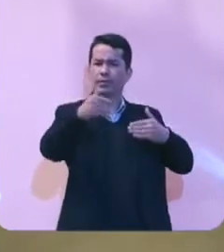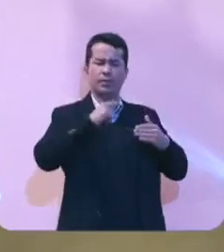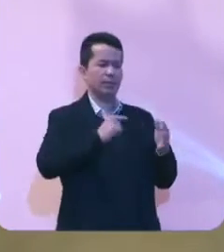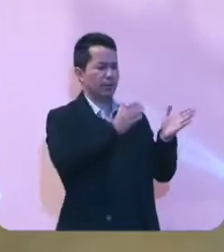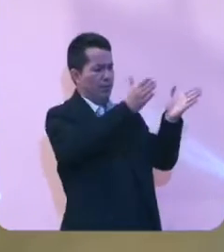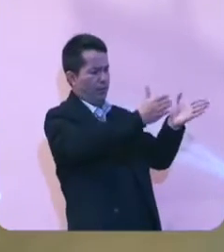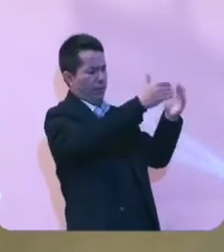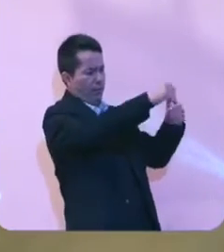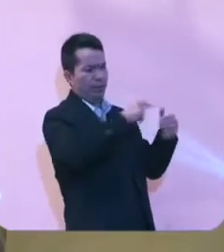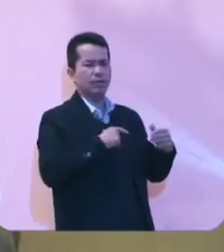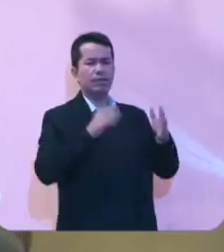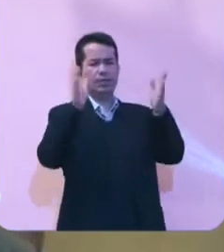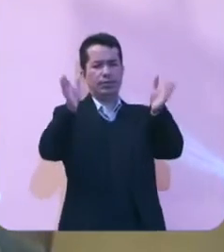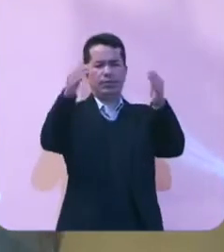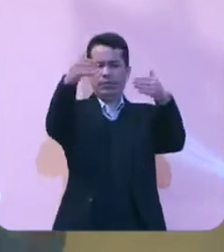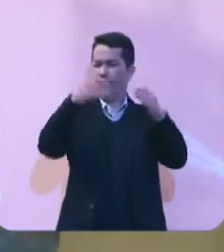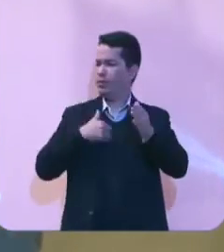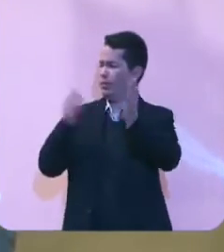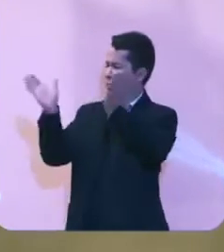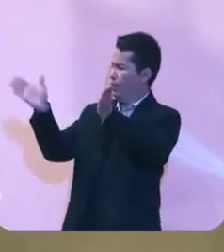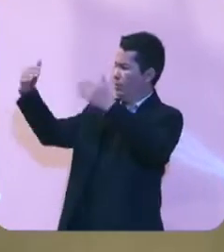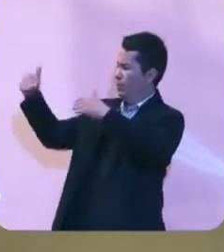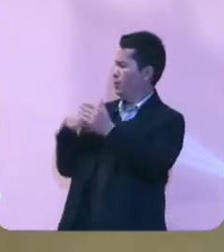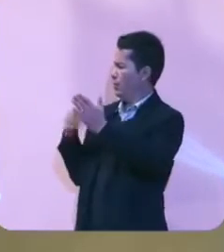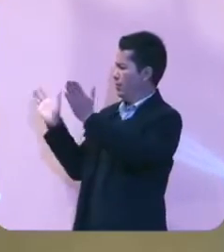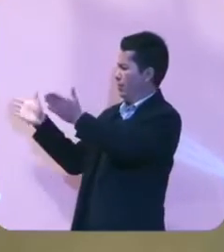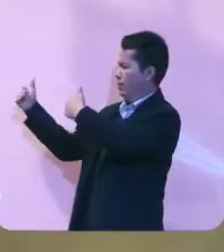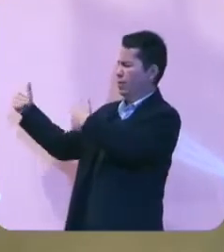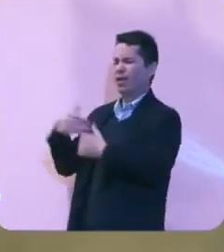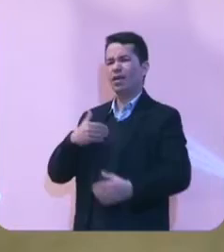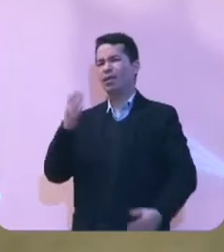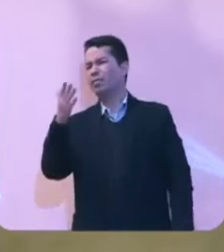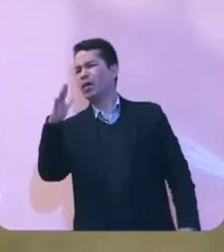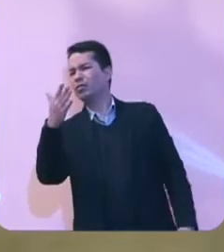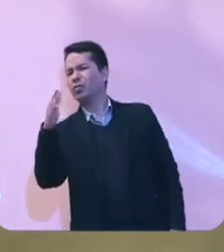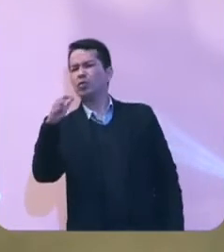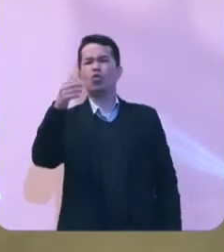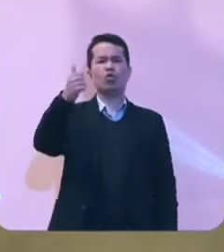abençoar a viúva, isso aqui é para a construção do templo, isso aqui era para,